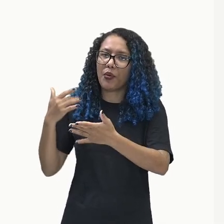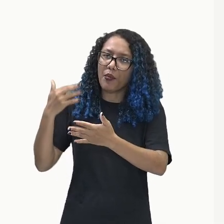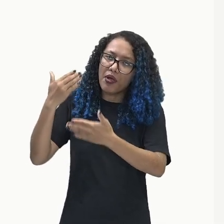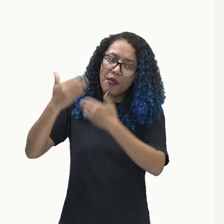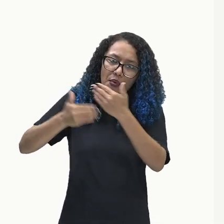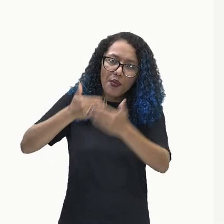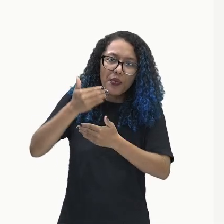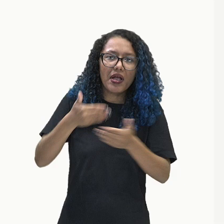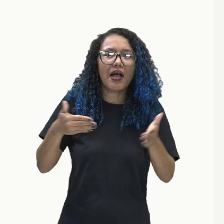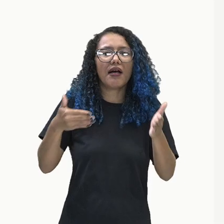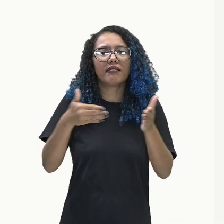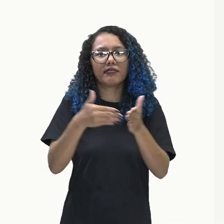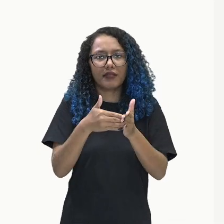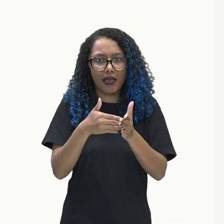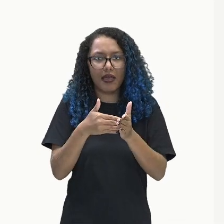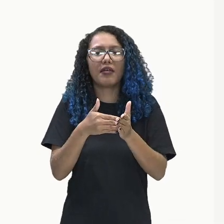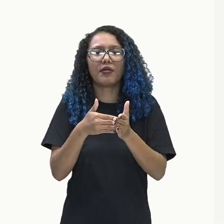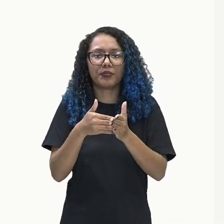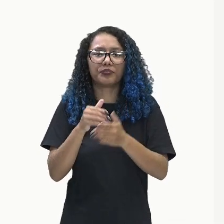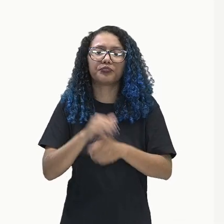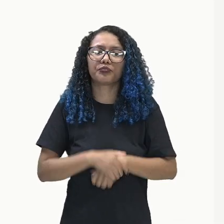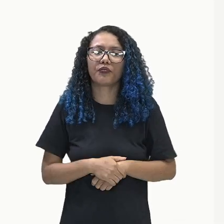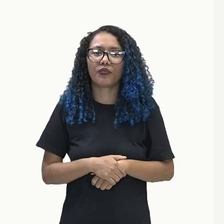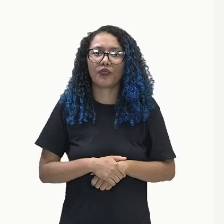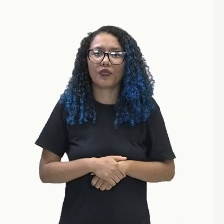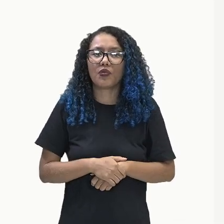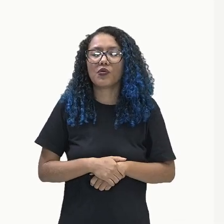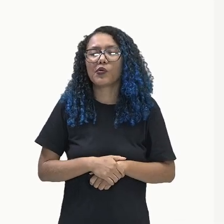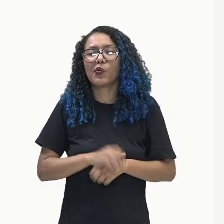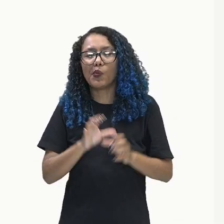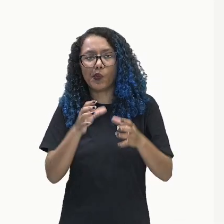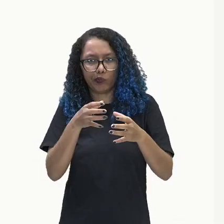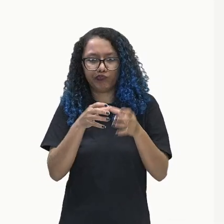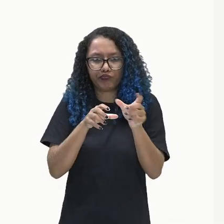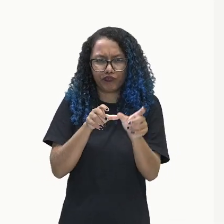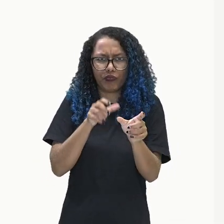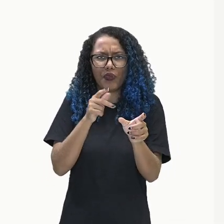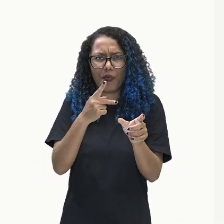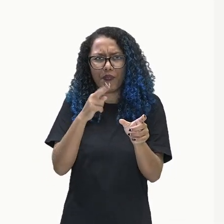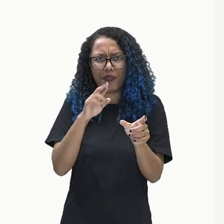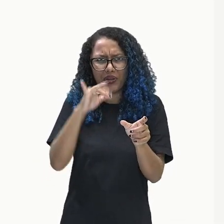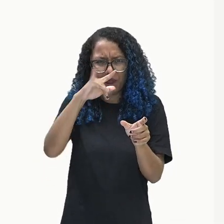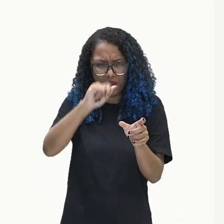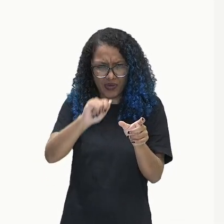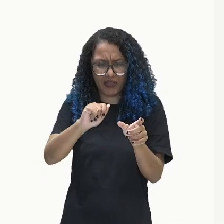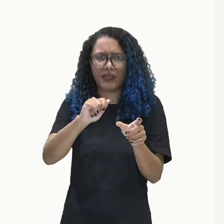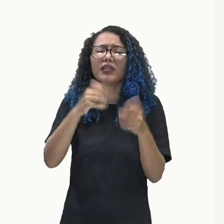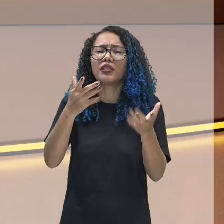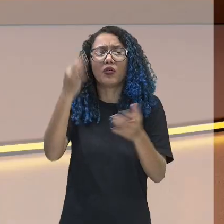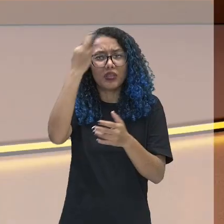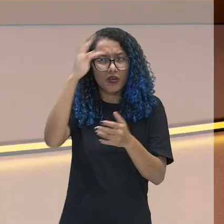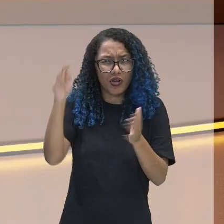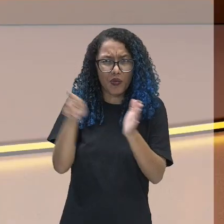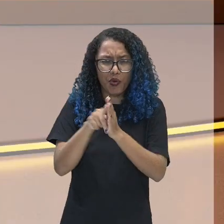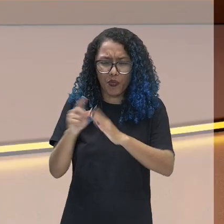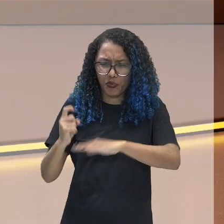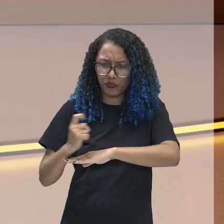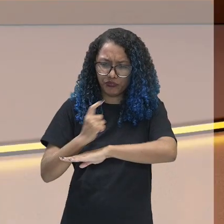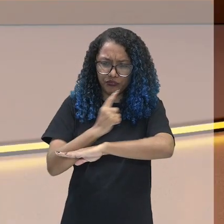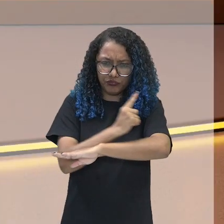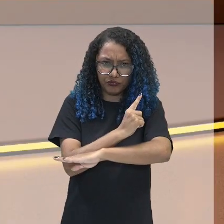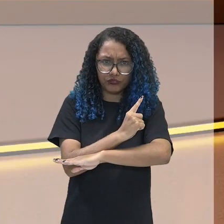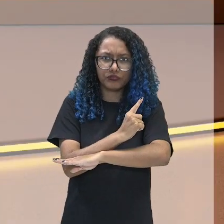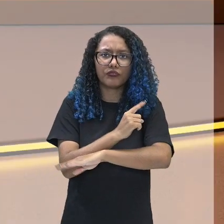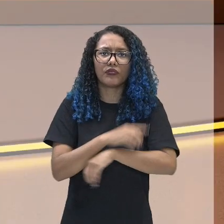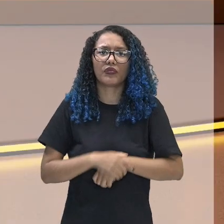gente? Diferente do que muitos acreditam, a teoria da evolução humana, ela não diz que o